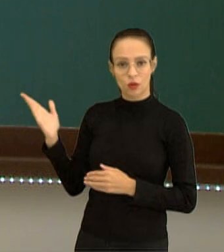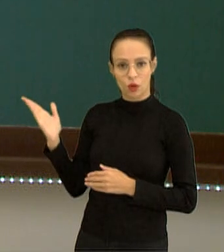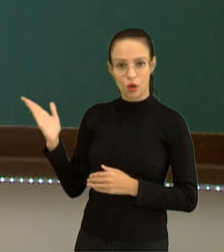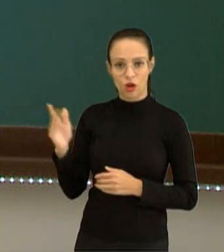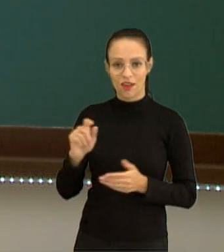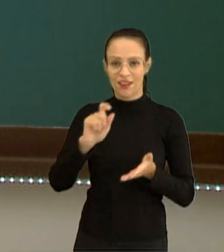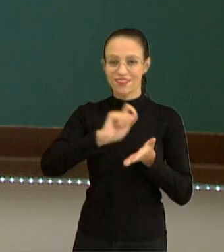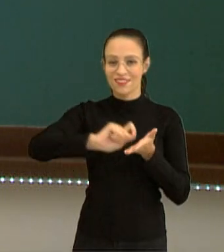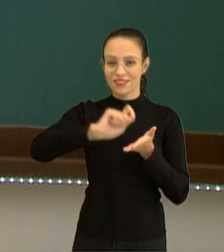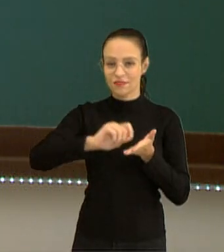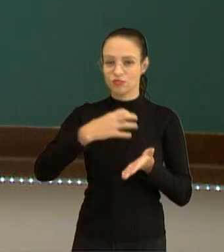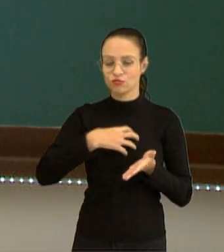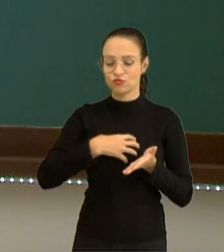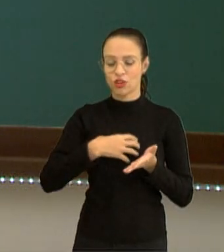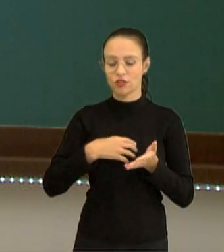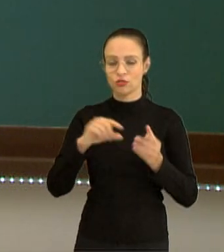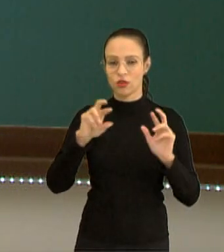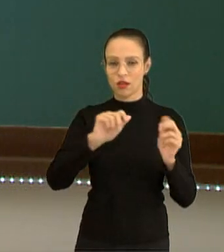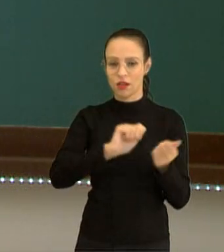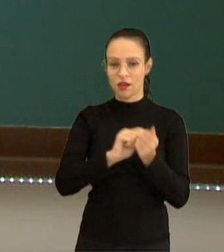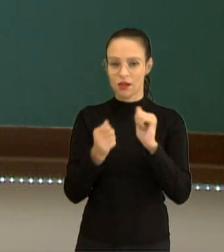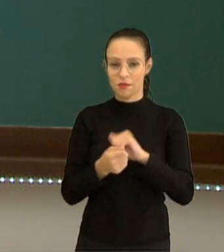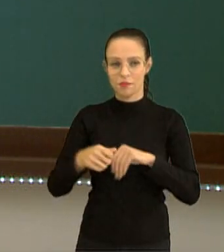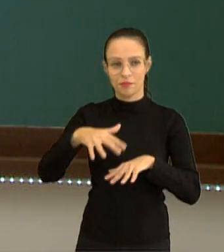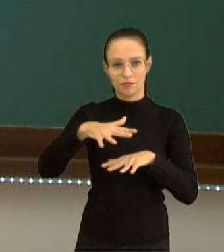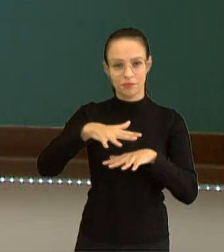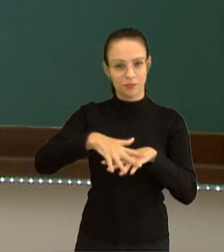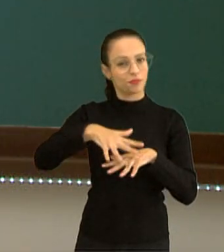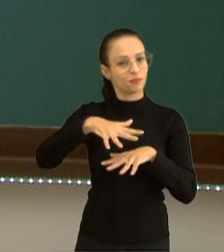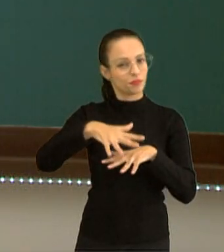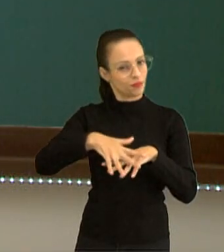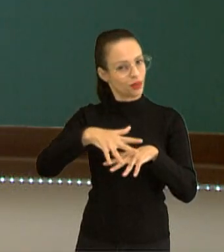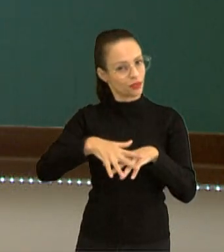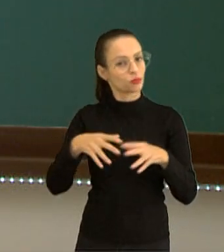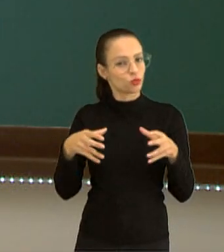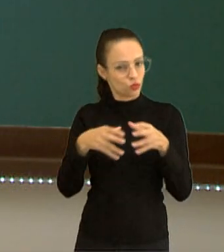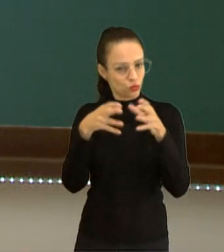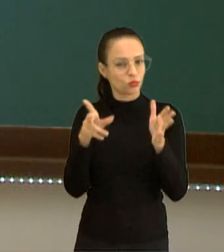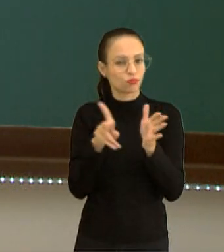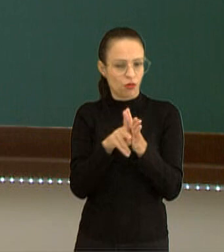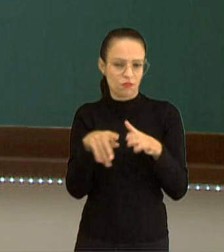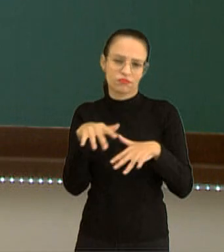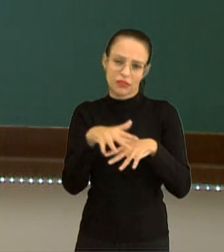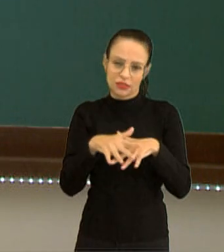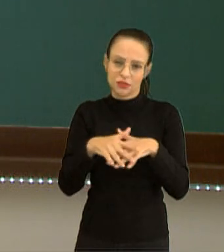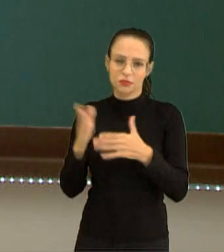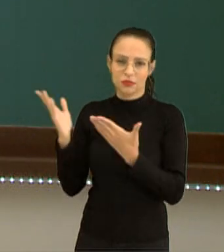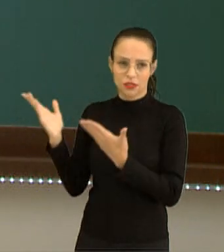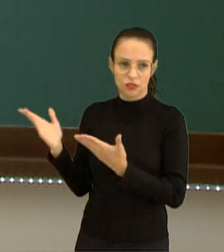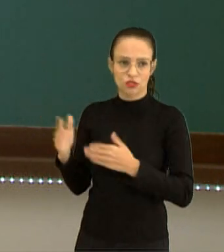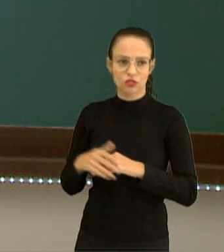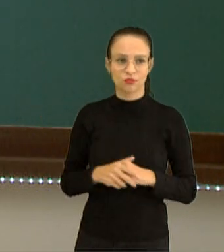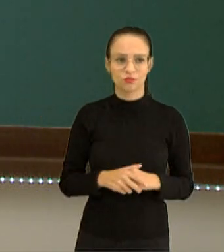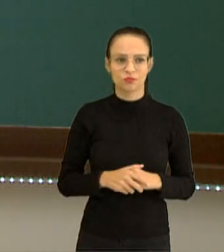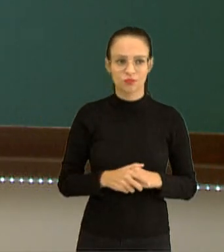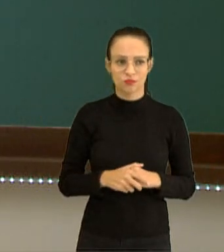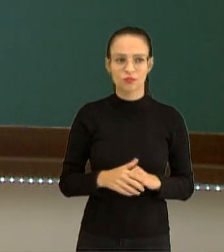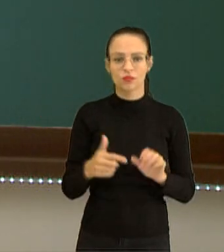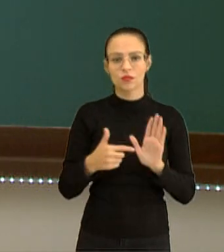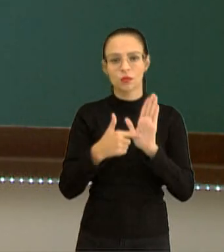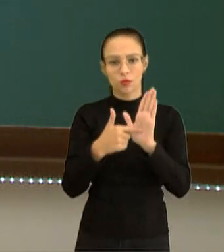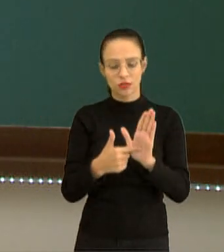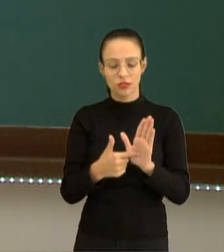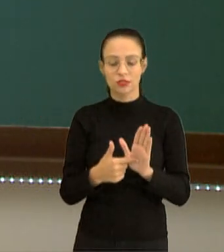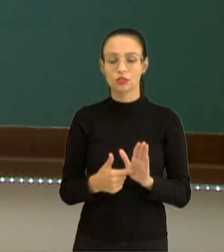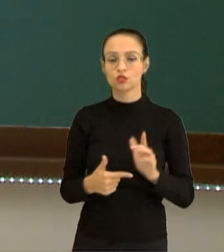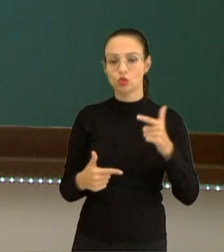forma indicando o intervalo e também na linguagem de conjunto, linguagem matemática, né? Tá bom? Indicando que o 2